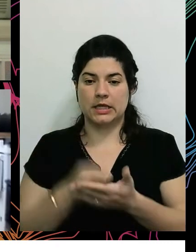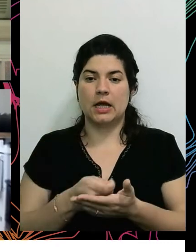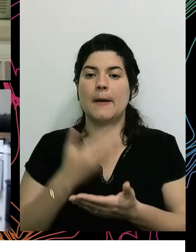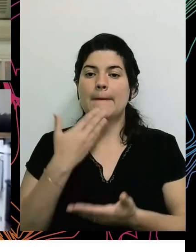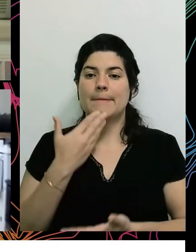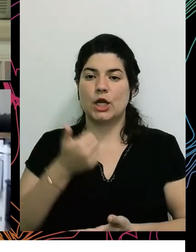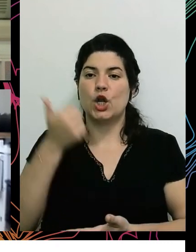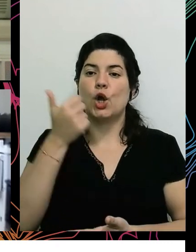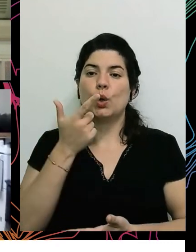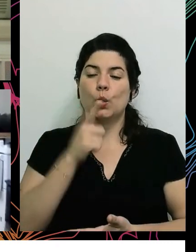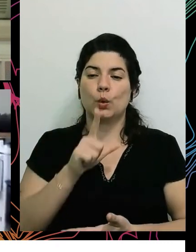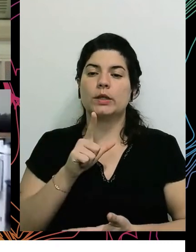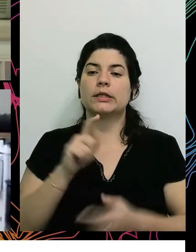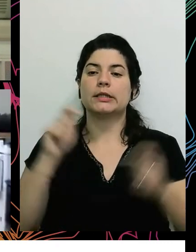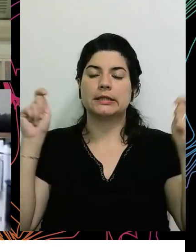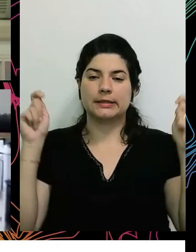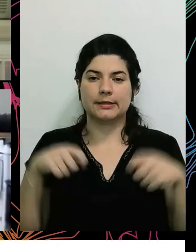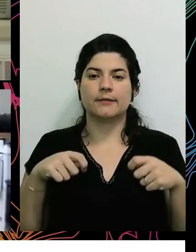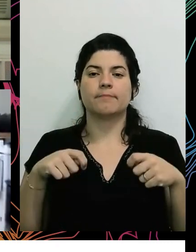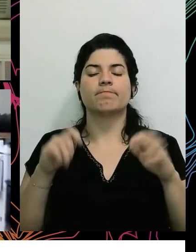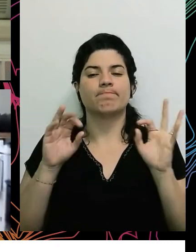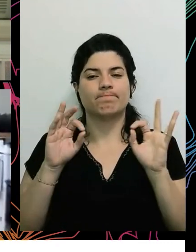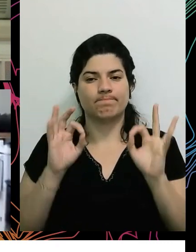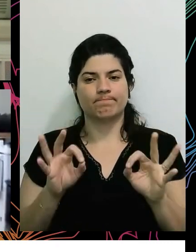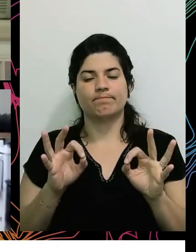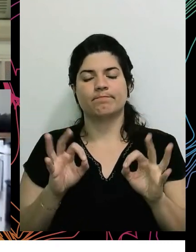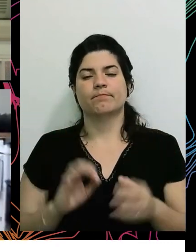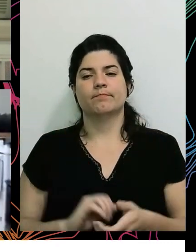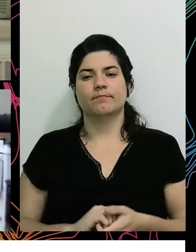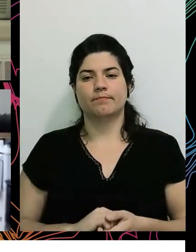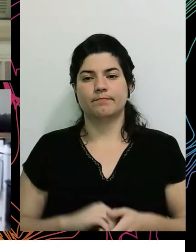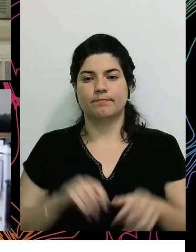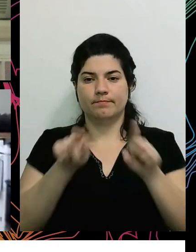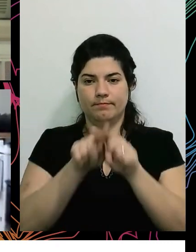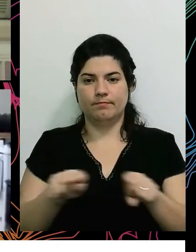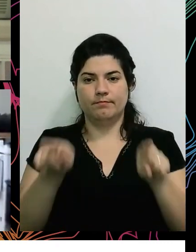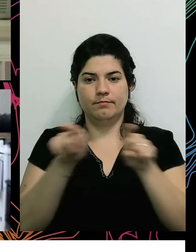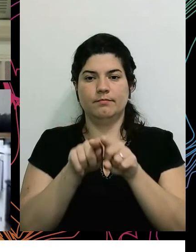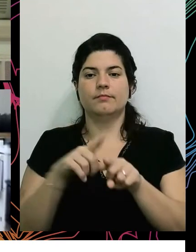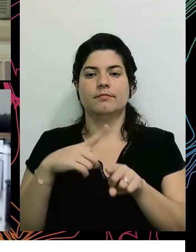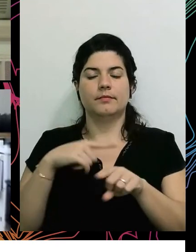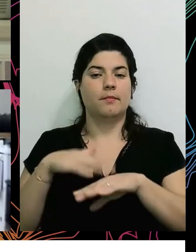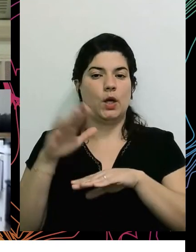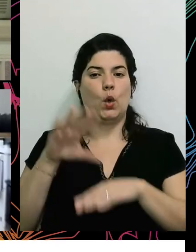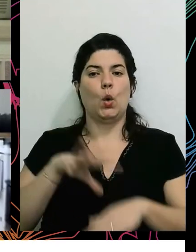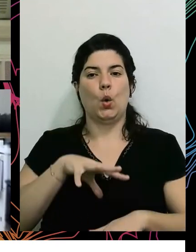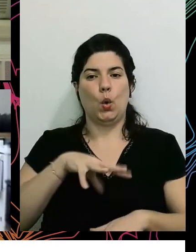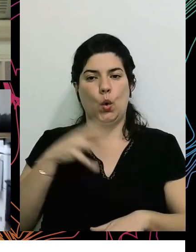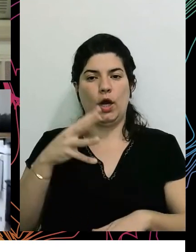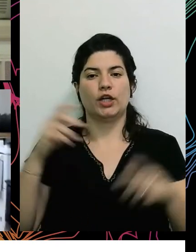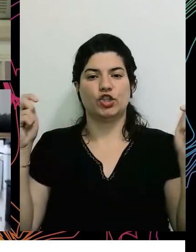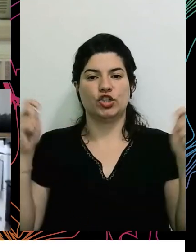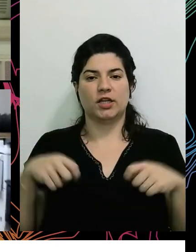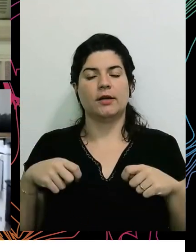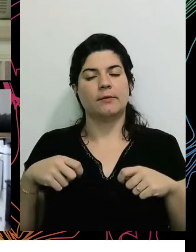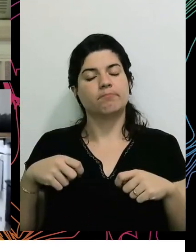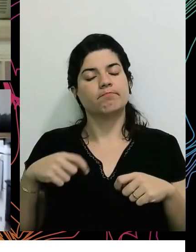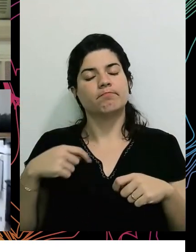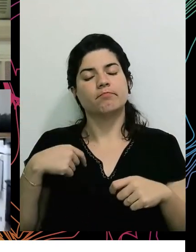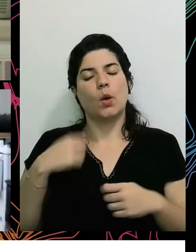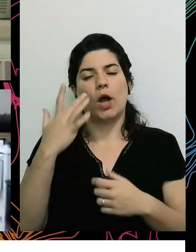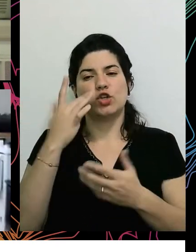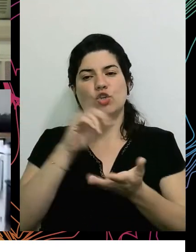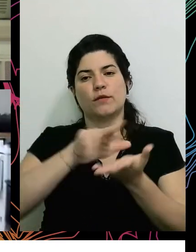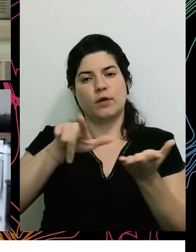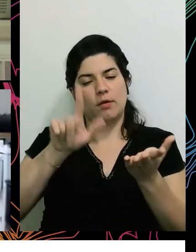decisões clarissimamente e também gera mais coragem para tomar os riscos. Para mim, a diversidade se resume